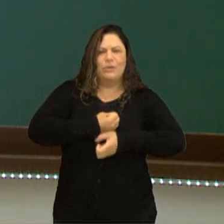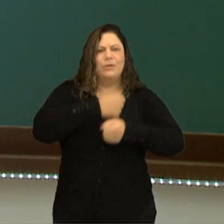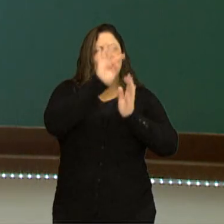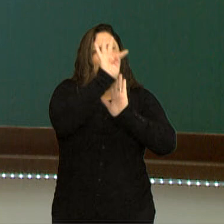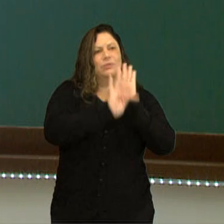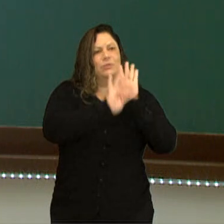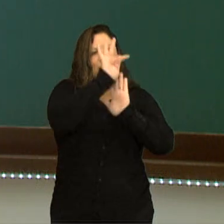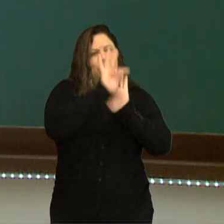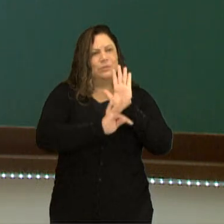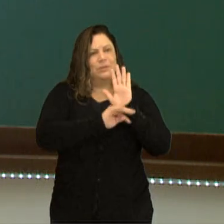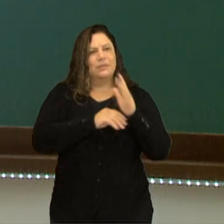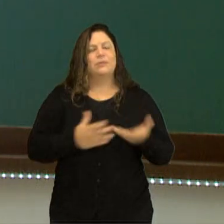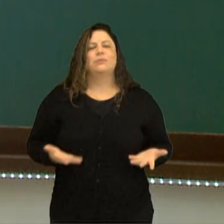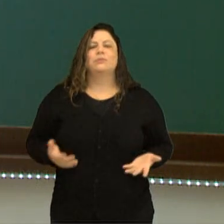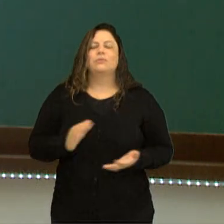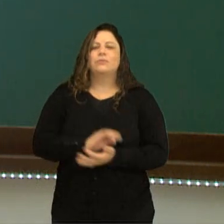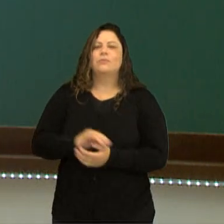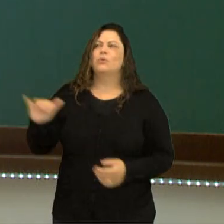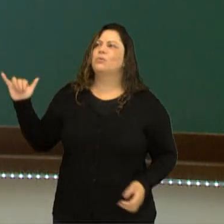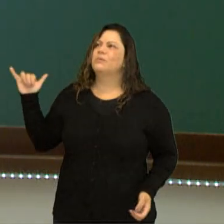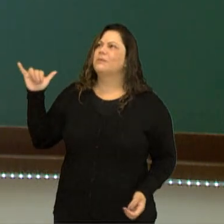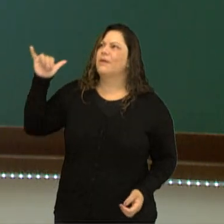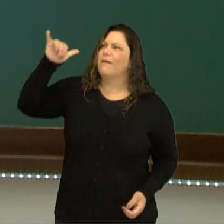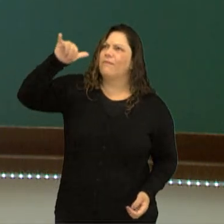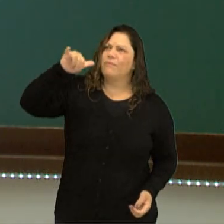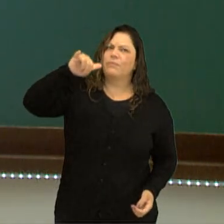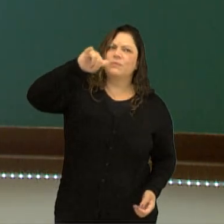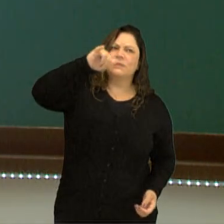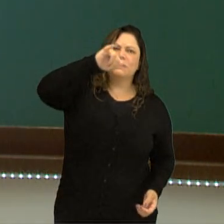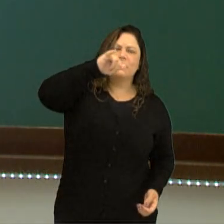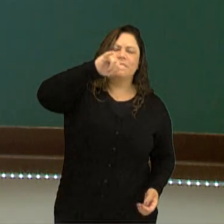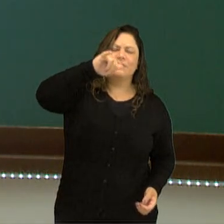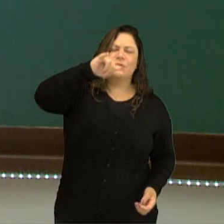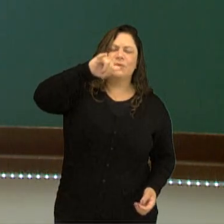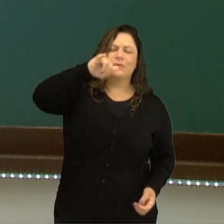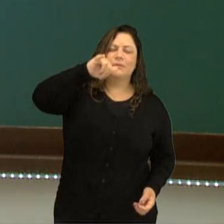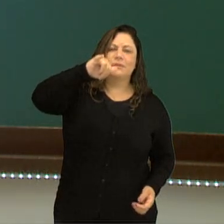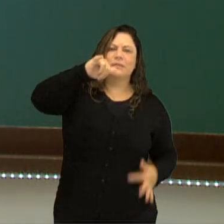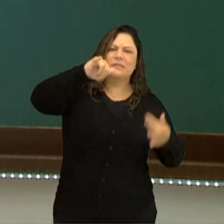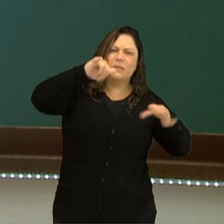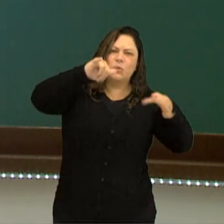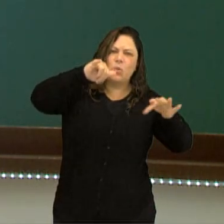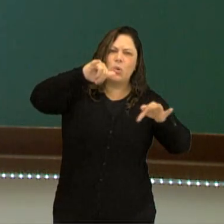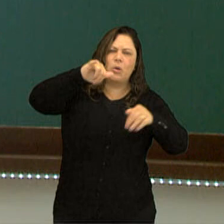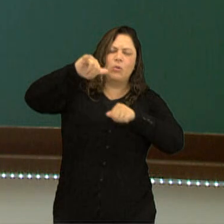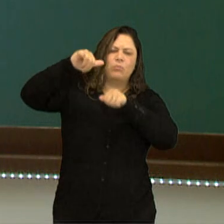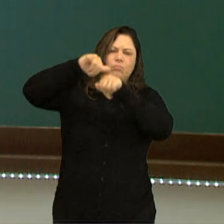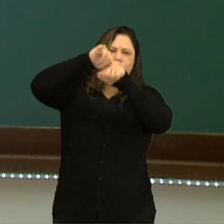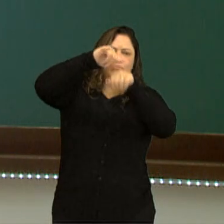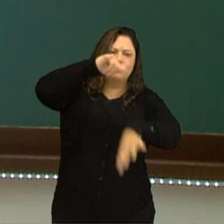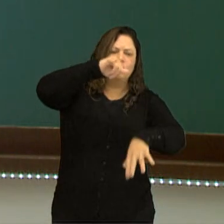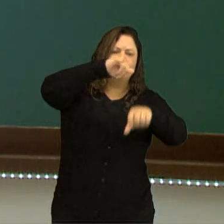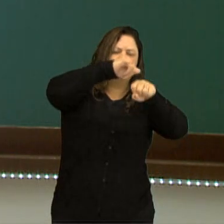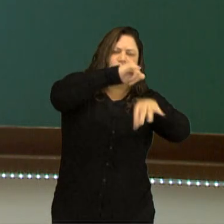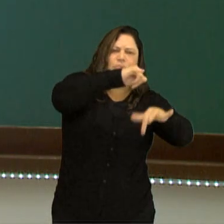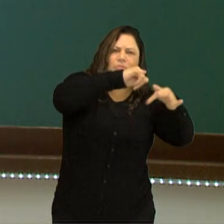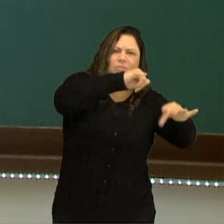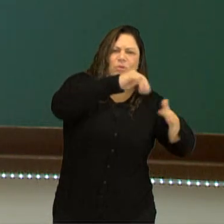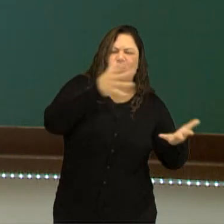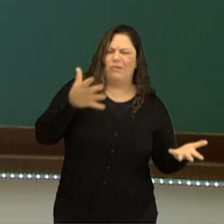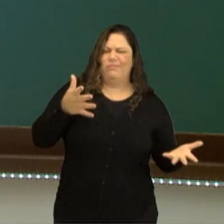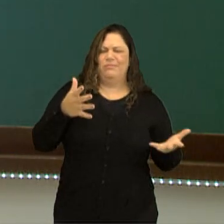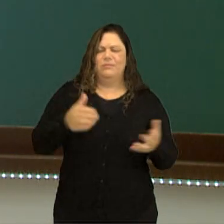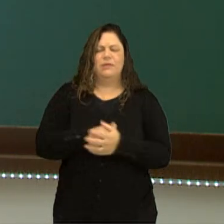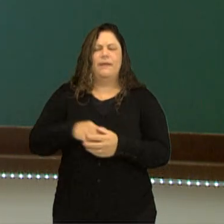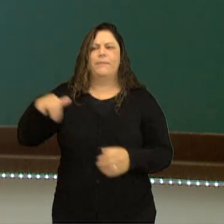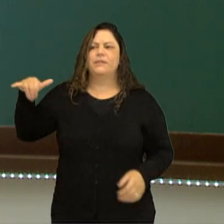Camões. Ainda, os aviões semeavam dor. Os aviões possivelmente eram de guerra, semeavam dor, o